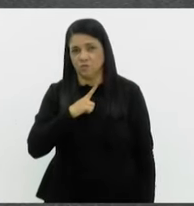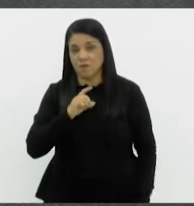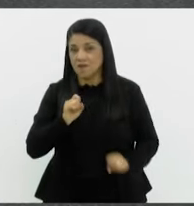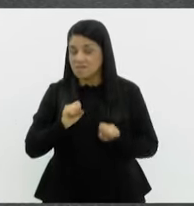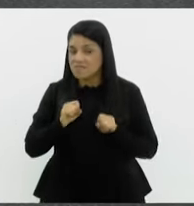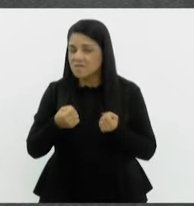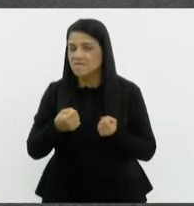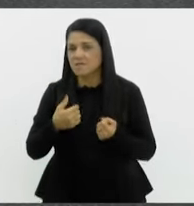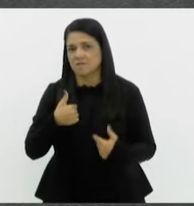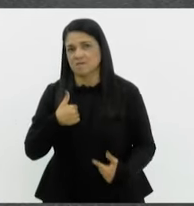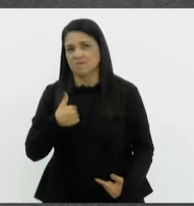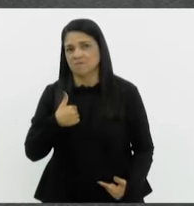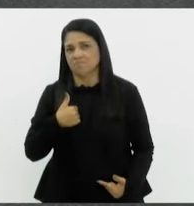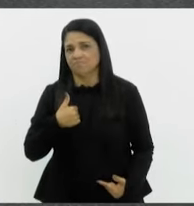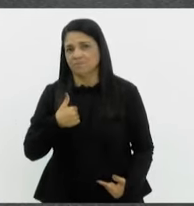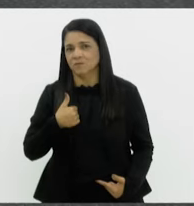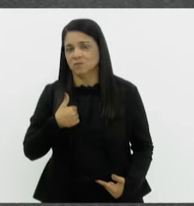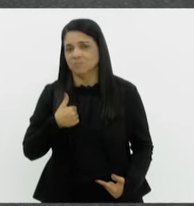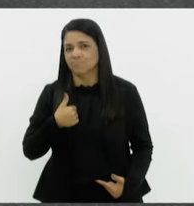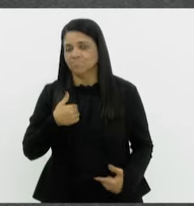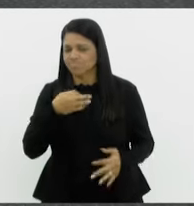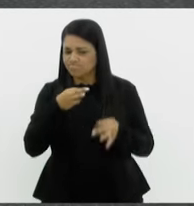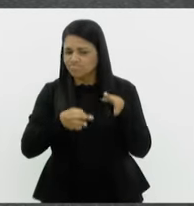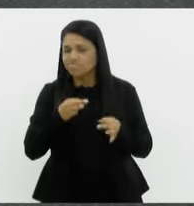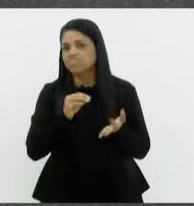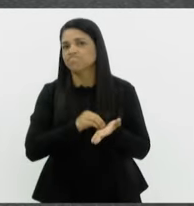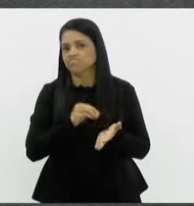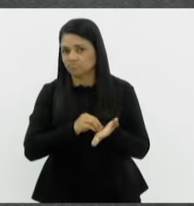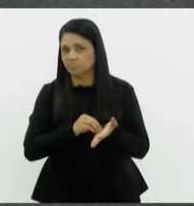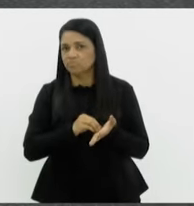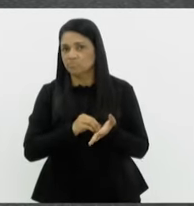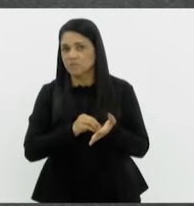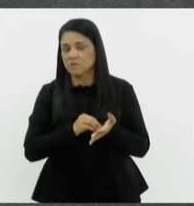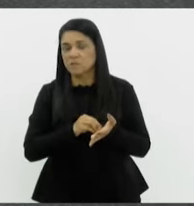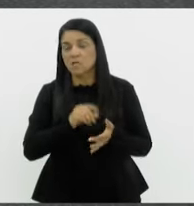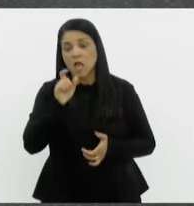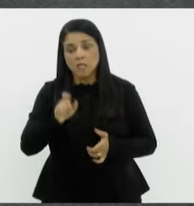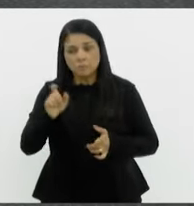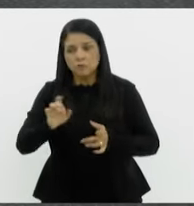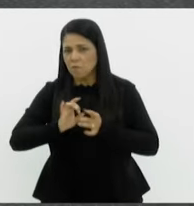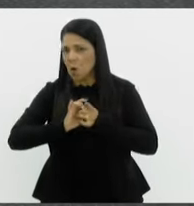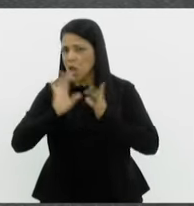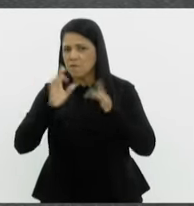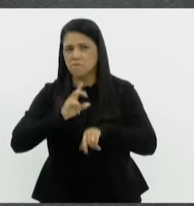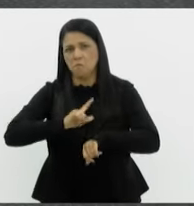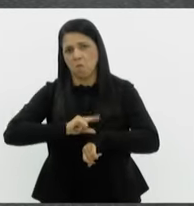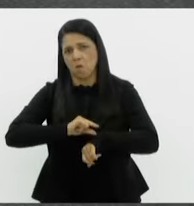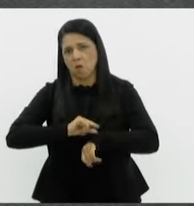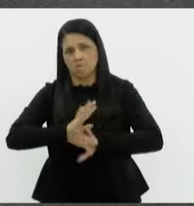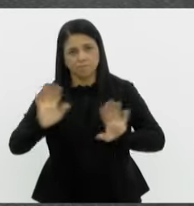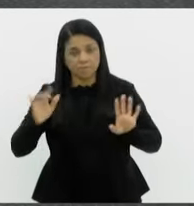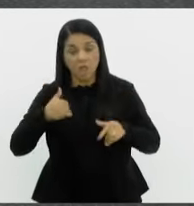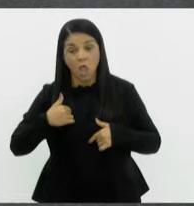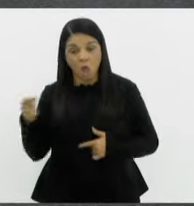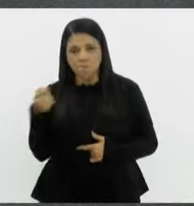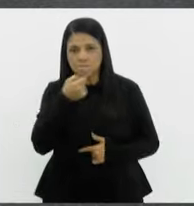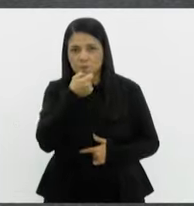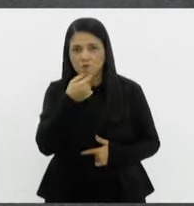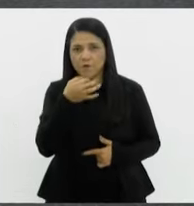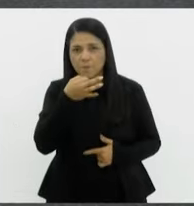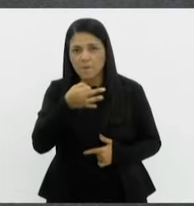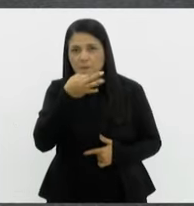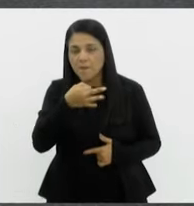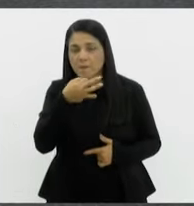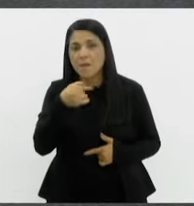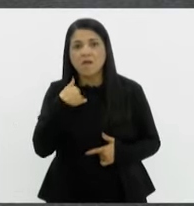o que eu considerei injusto, porque as pessoas falaram livremente aqui, e eu, quando tive que usar o microfone, eu só tive